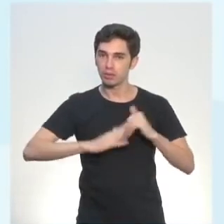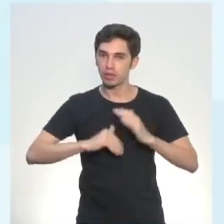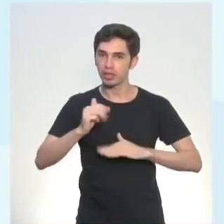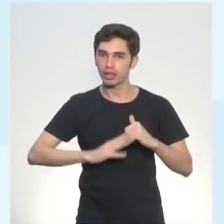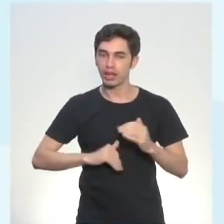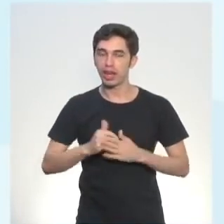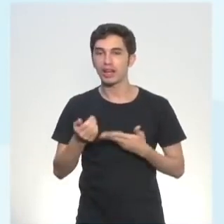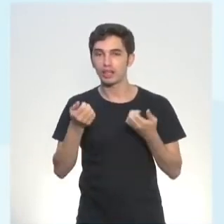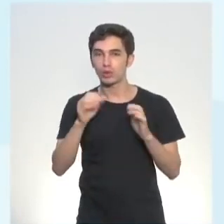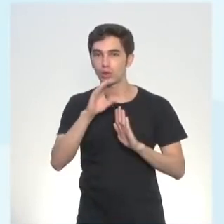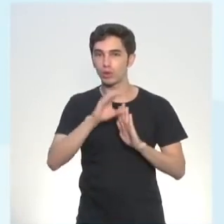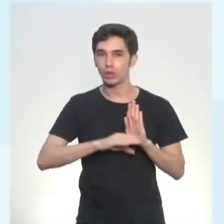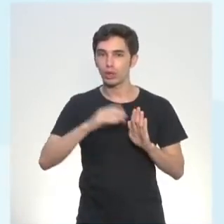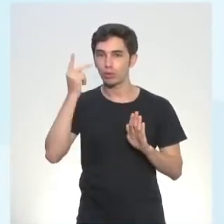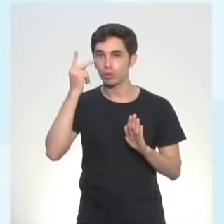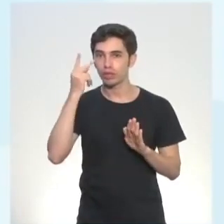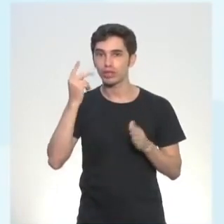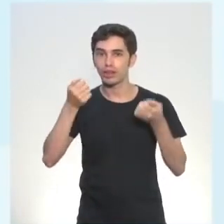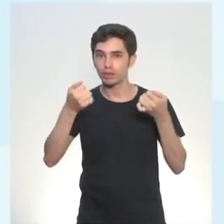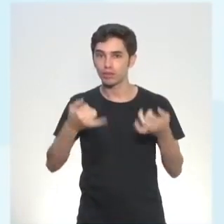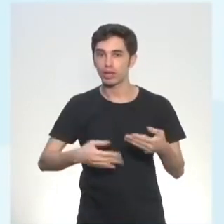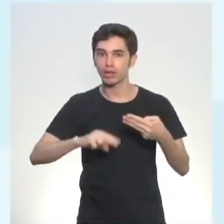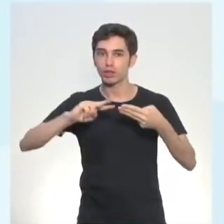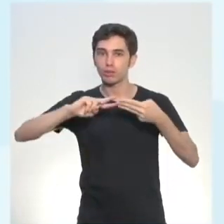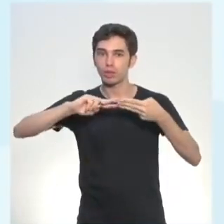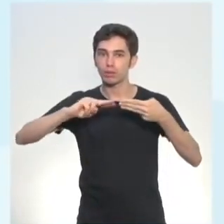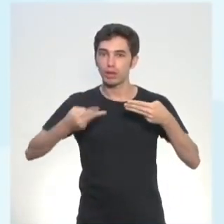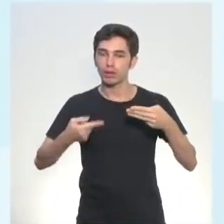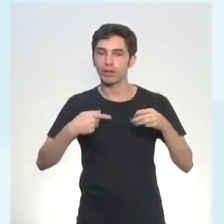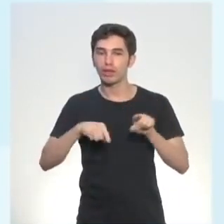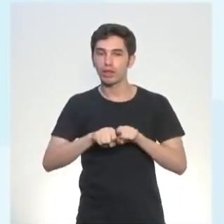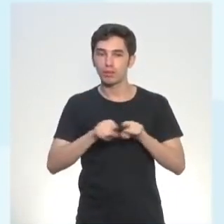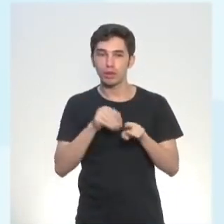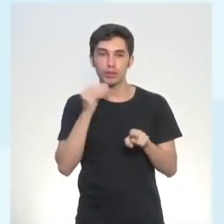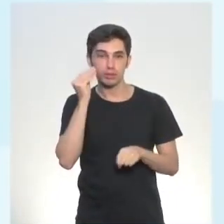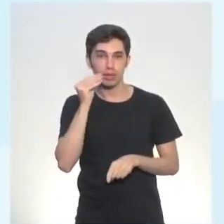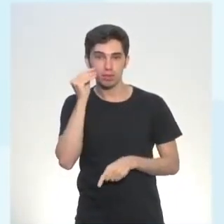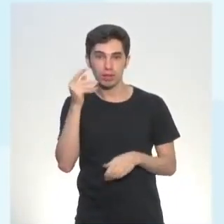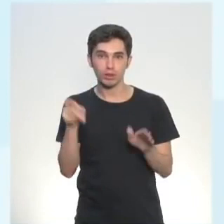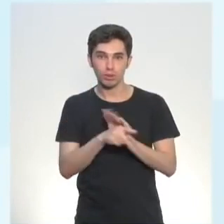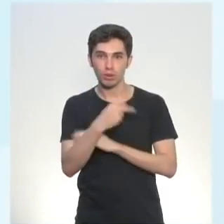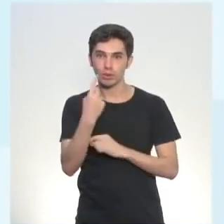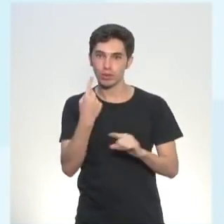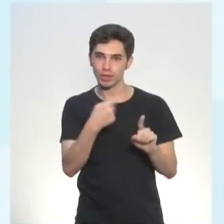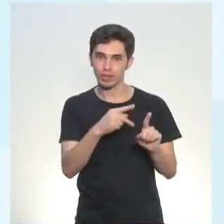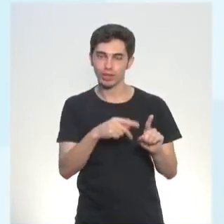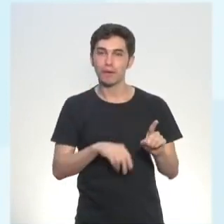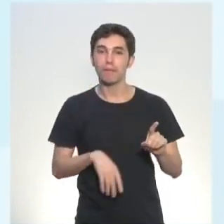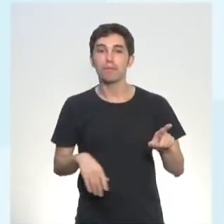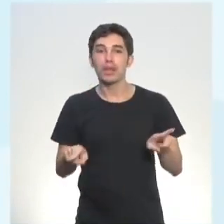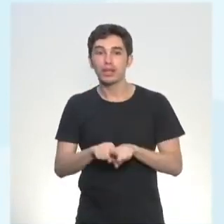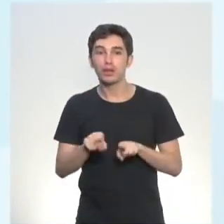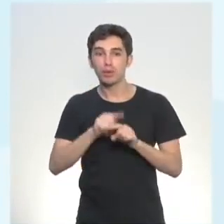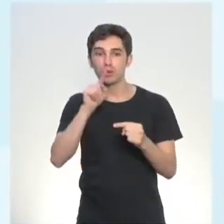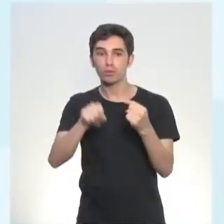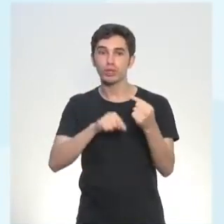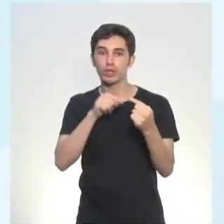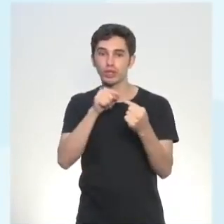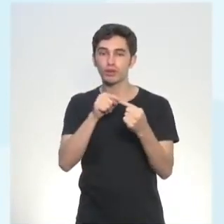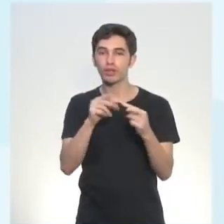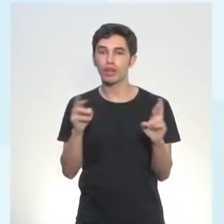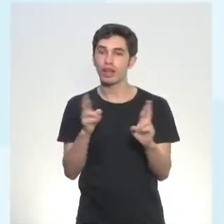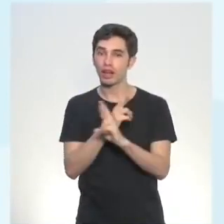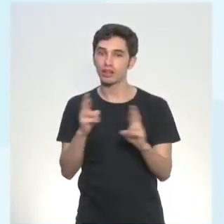vai falar um pouquinho aí sobre Mendel e os experimentos de Mendel, tá? E aí os objetivos da nossa aula, que vai ser